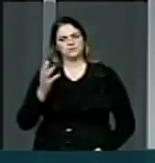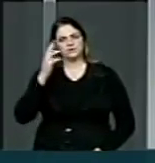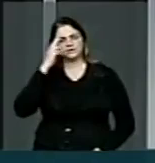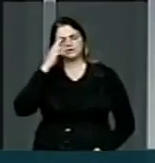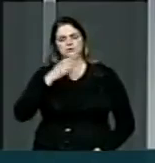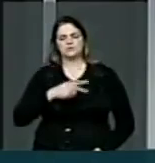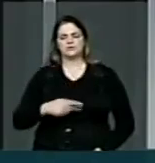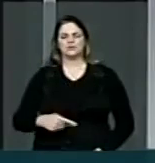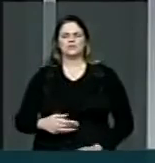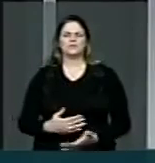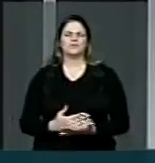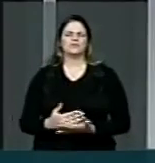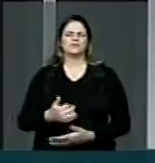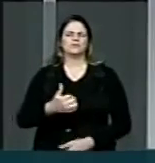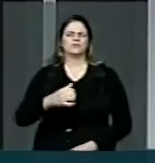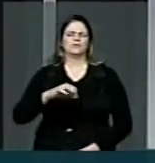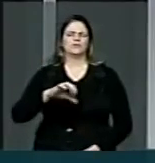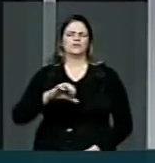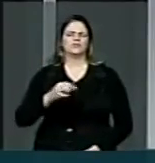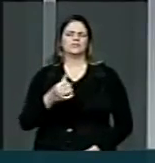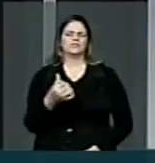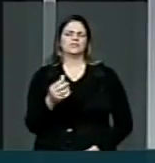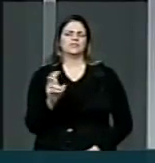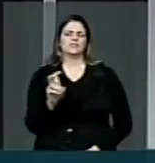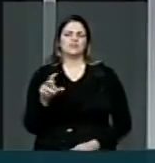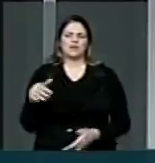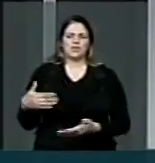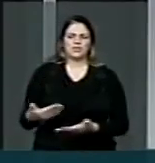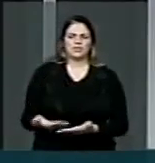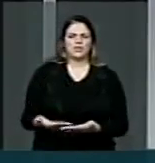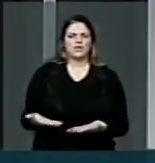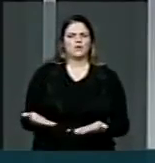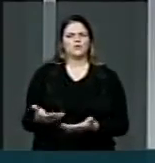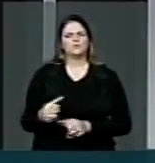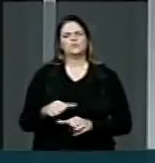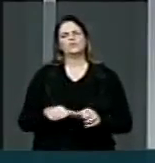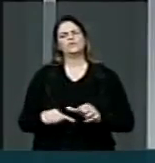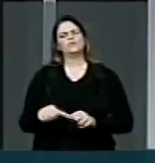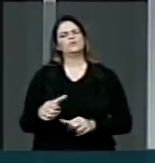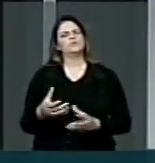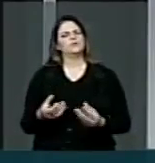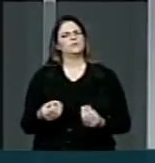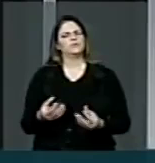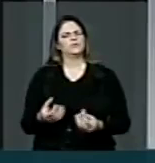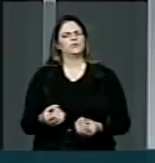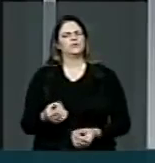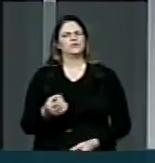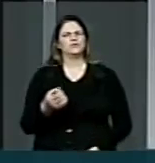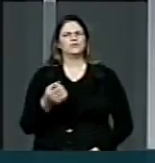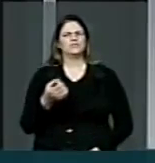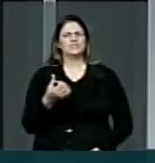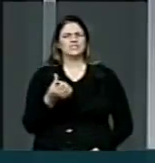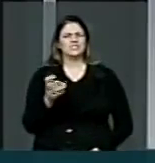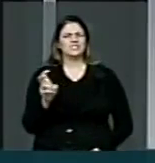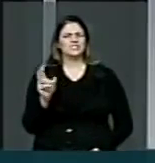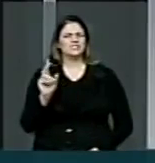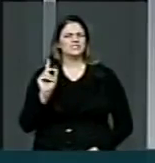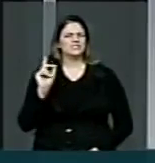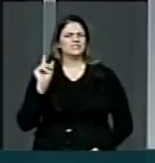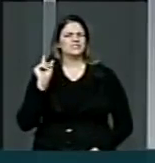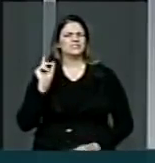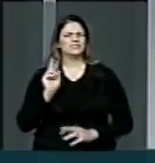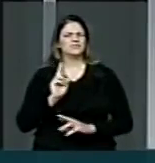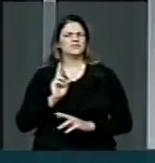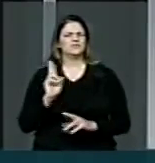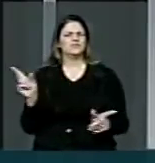desde 1965 até hoje mudou muito. 65 era uma situação, hoje